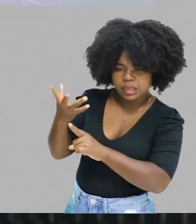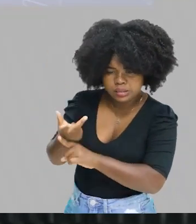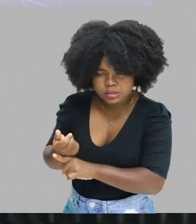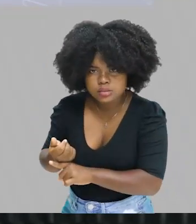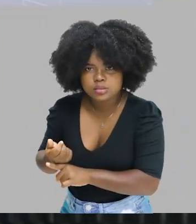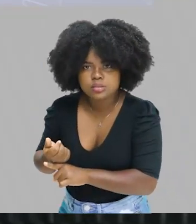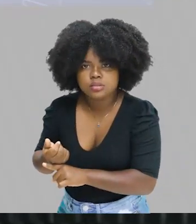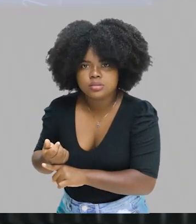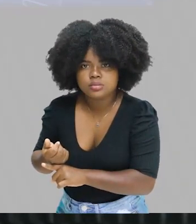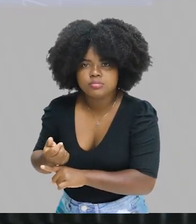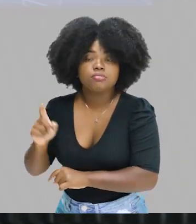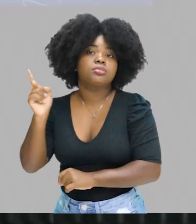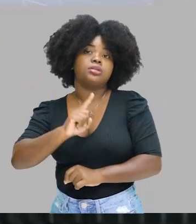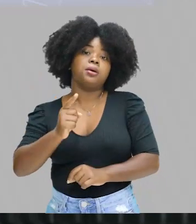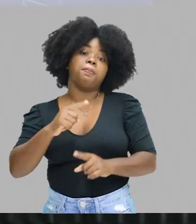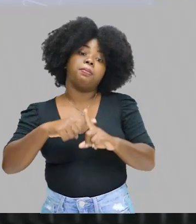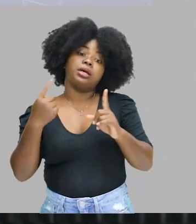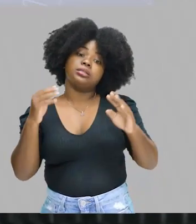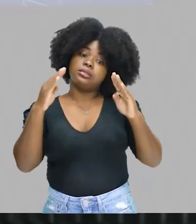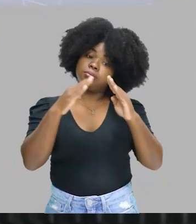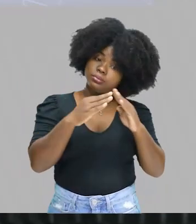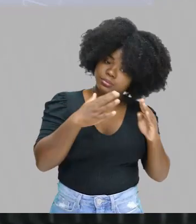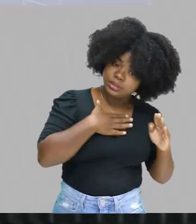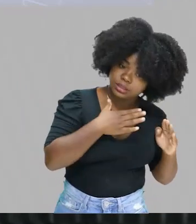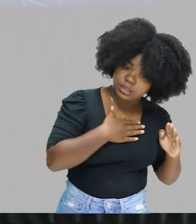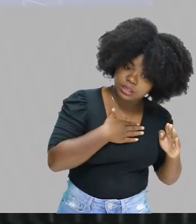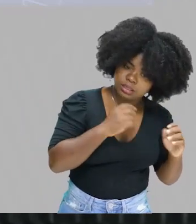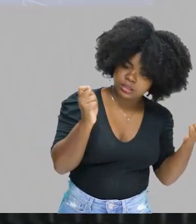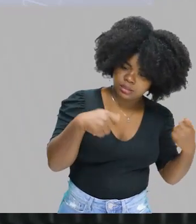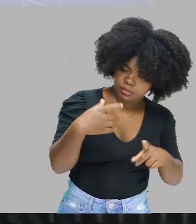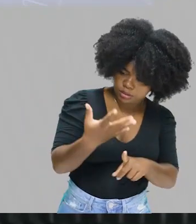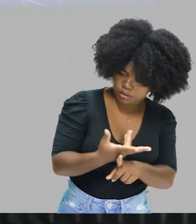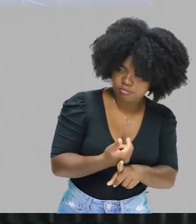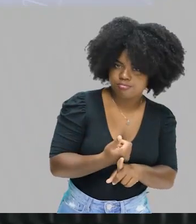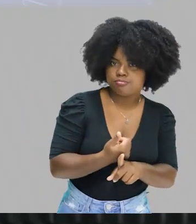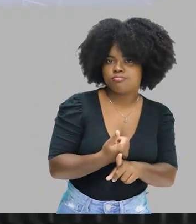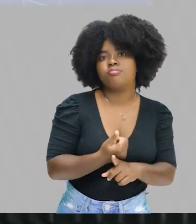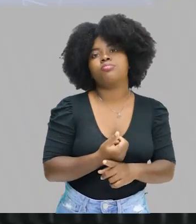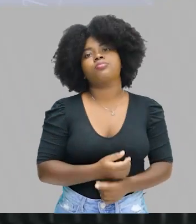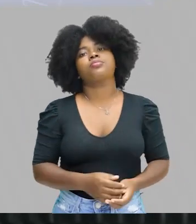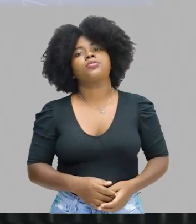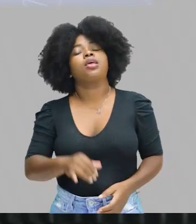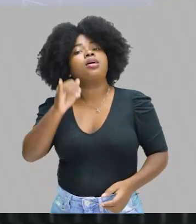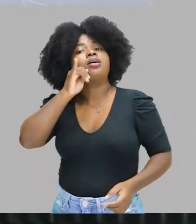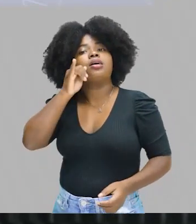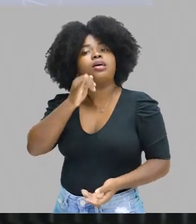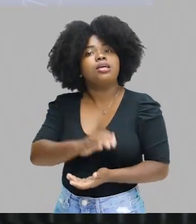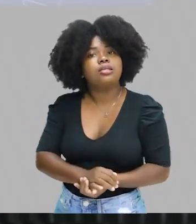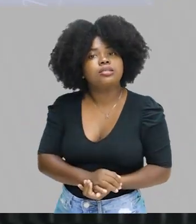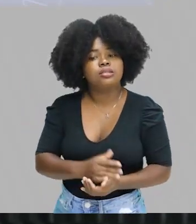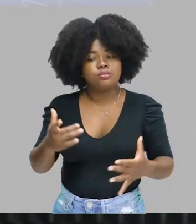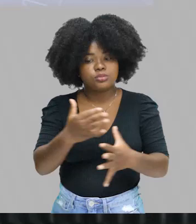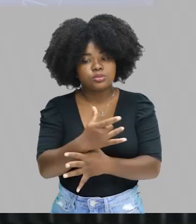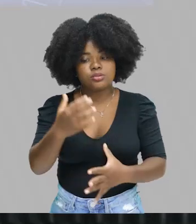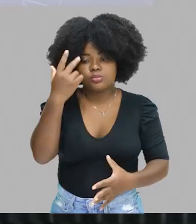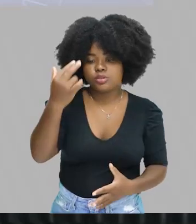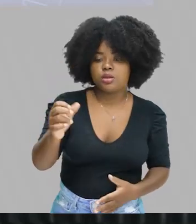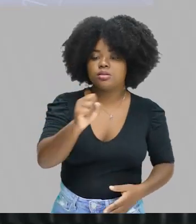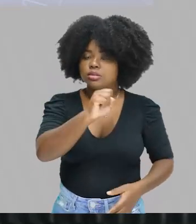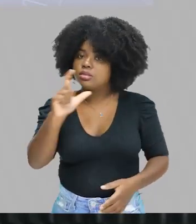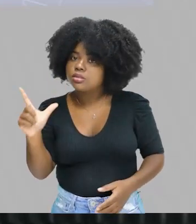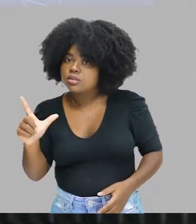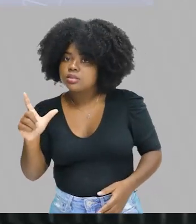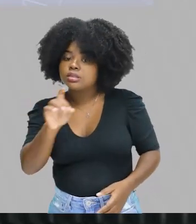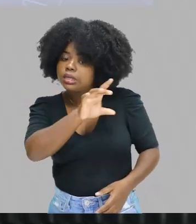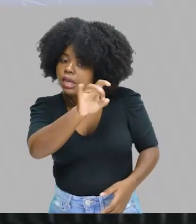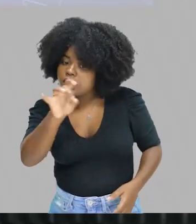Não. Mas a minha casa poderia ser arte? Bom, vamos levar em consideração o centro histórico de São Luís, onde cada uma pessoa